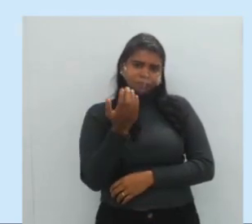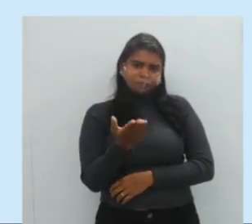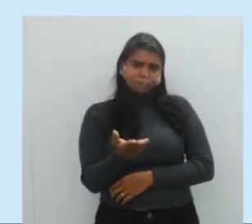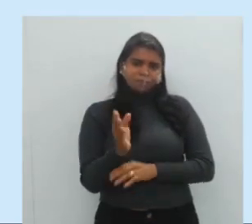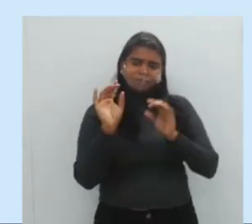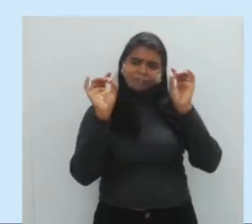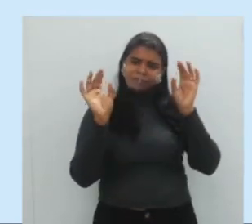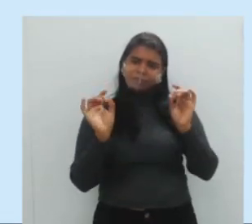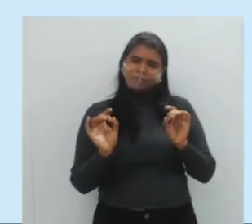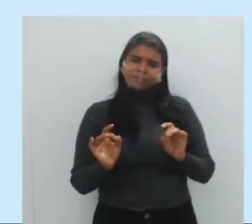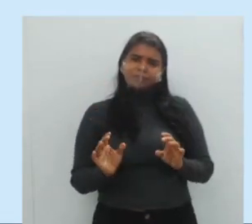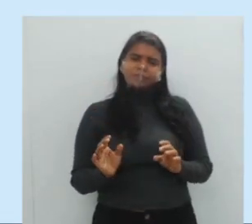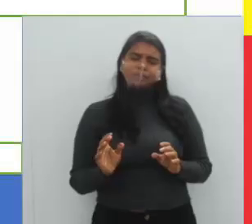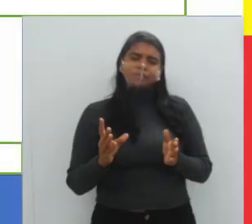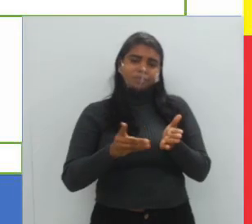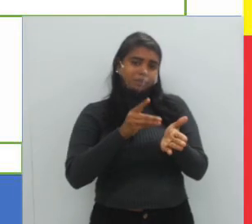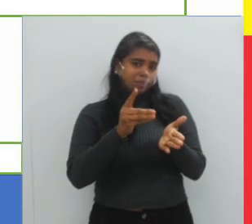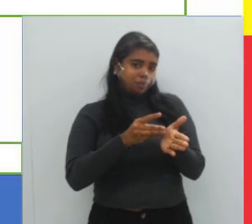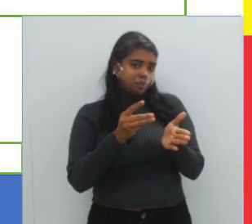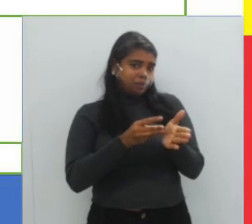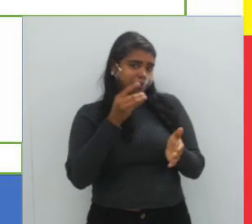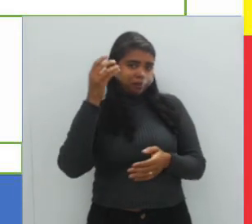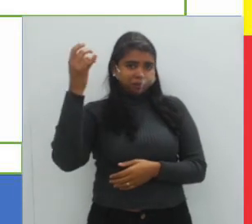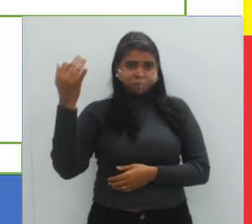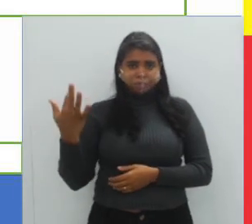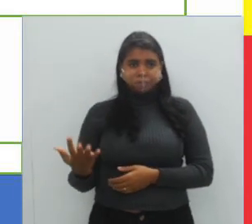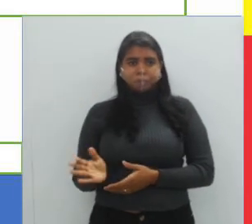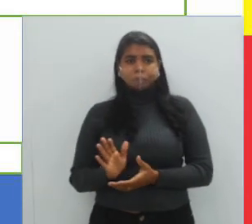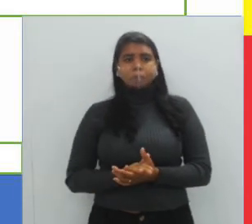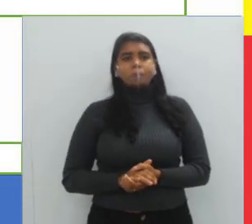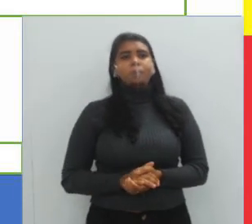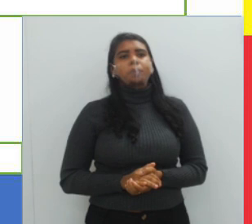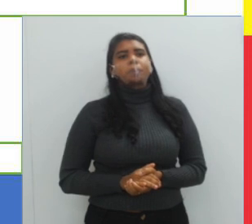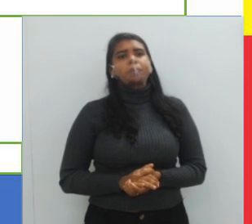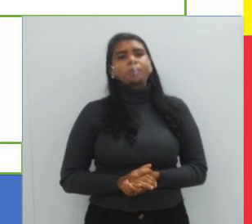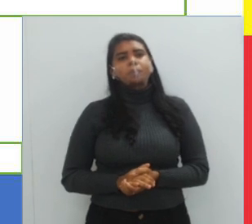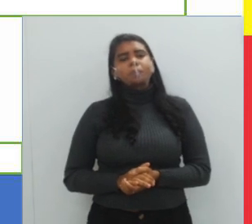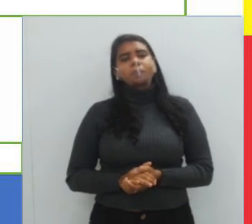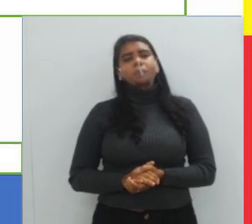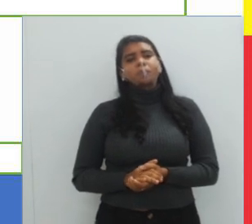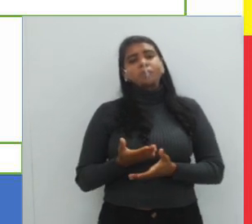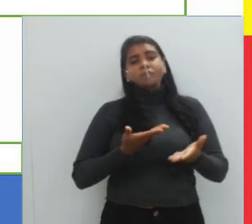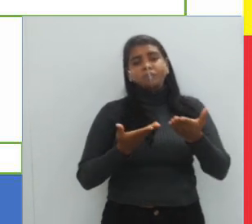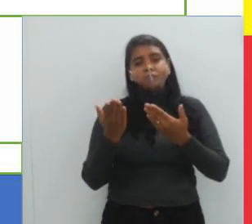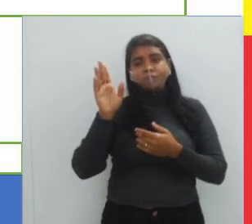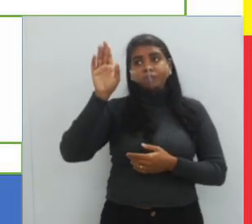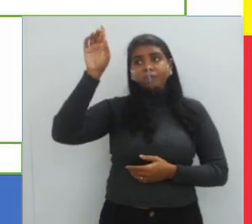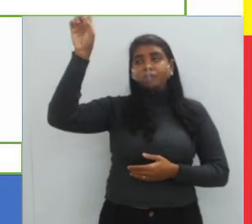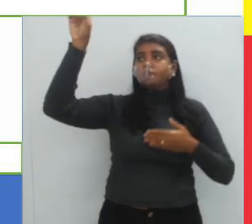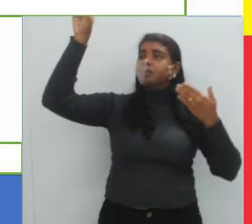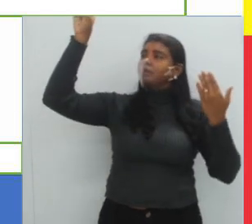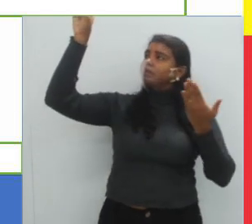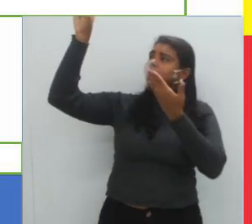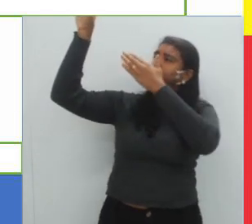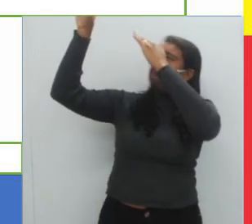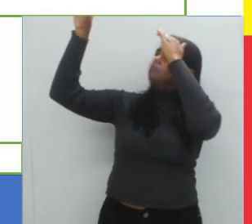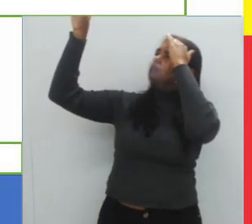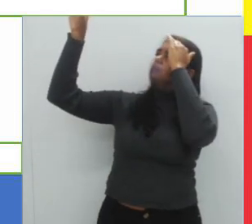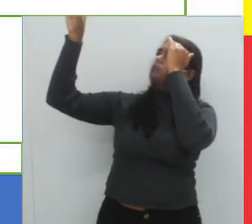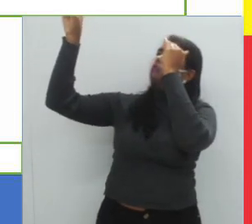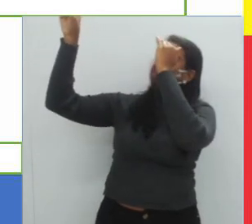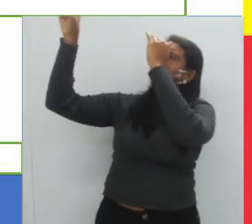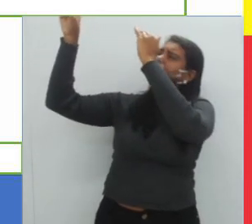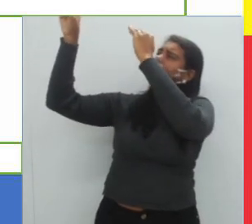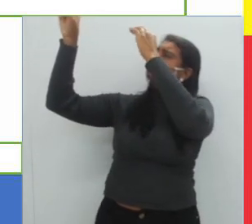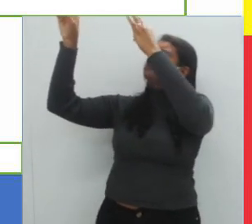sagrado? Nós temos aqui, segundo o dicionário, a seguinte questão: sagrado, relativo ou inerente a Deus, a